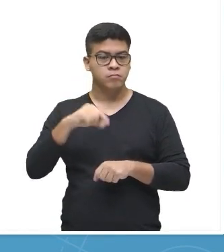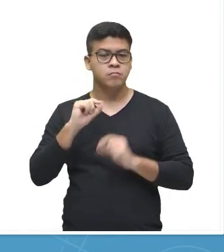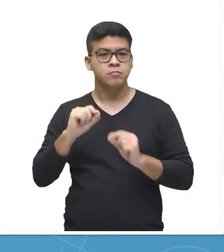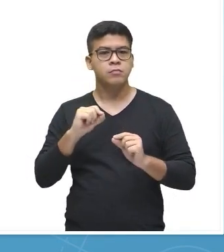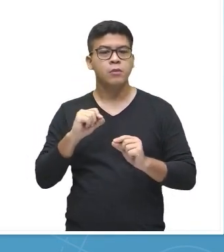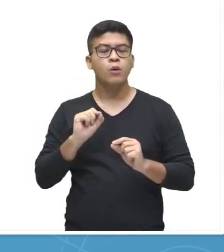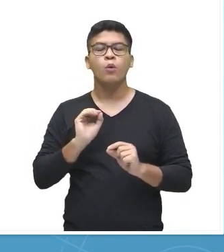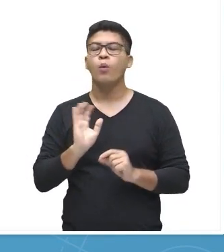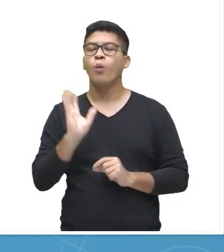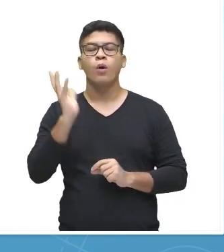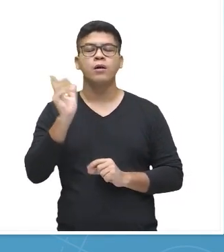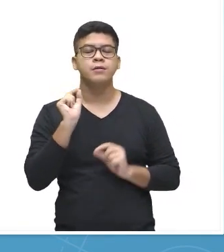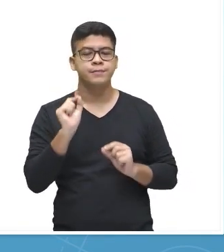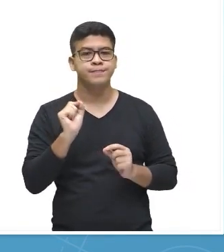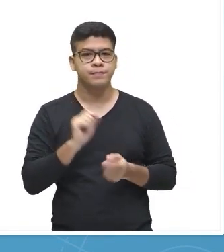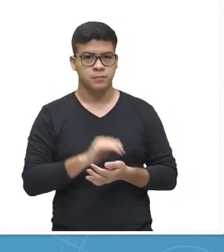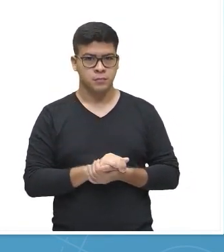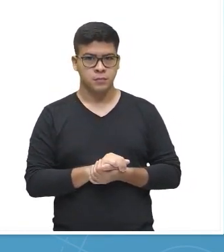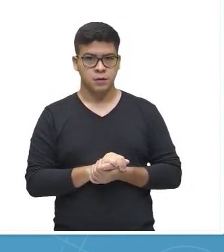quer dizer que